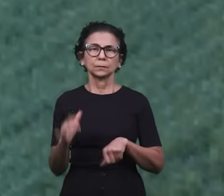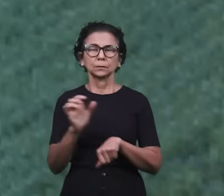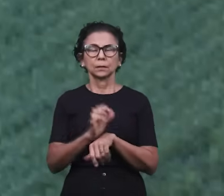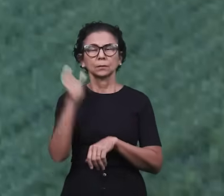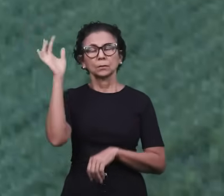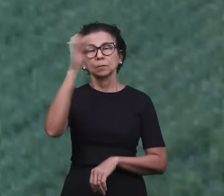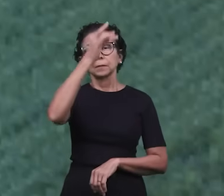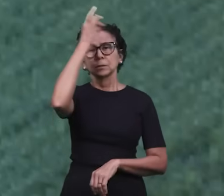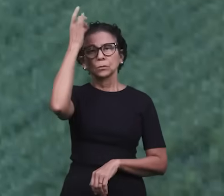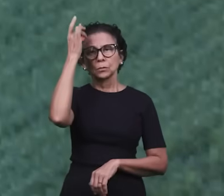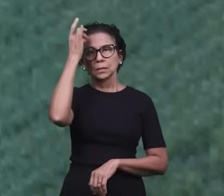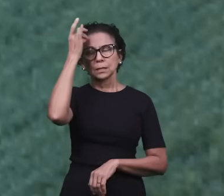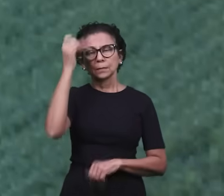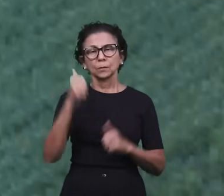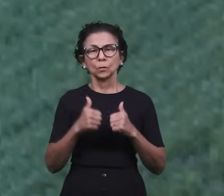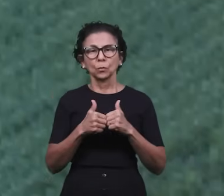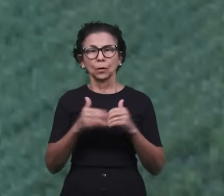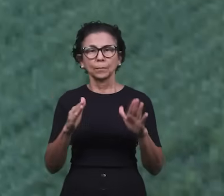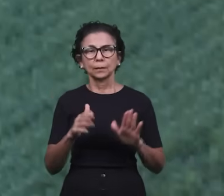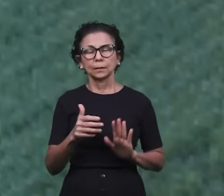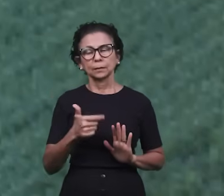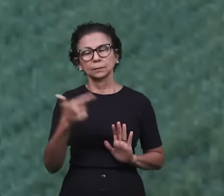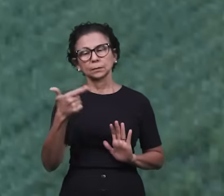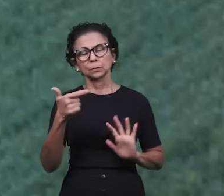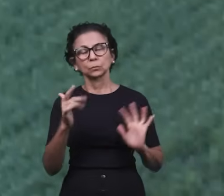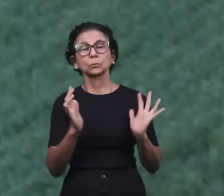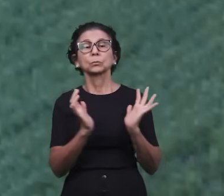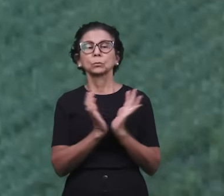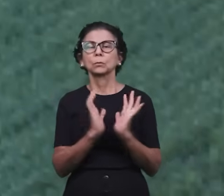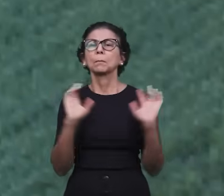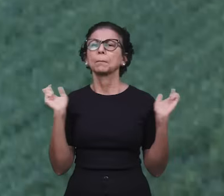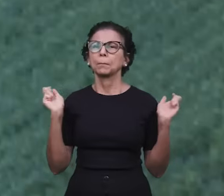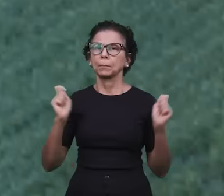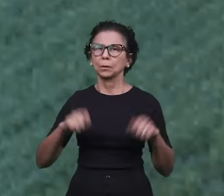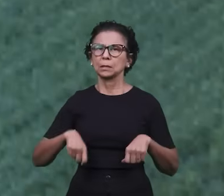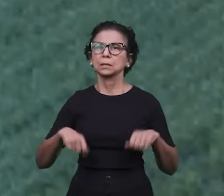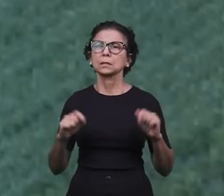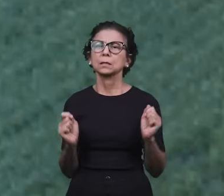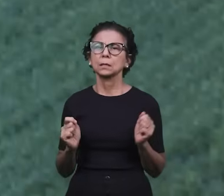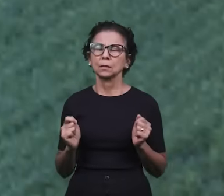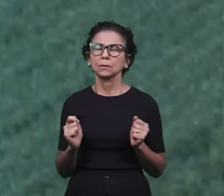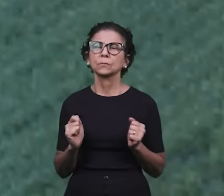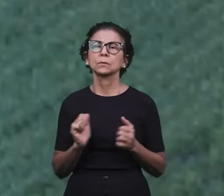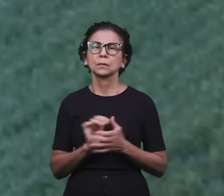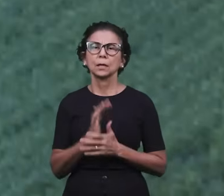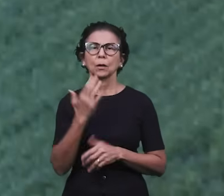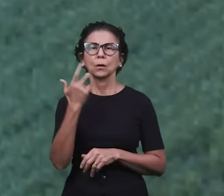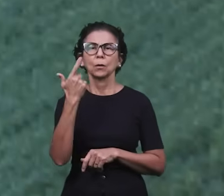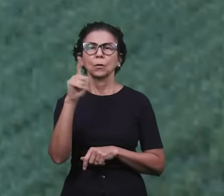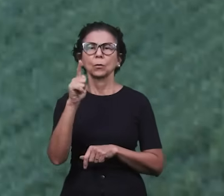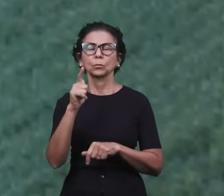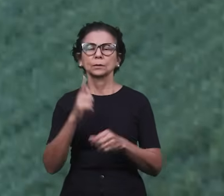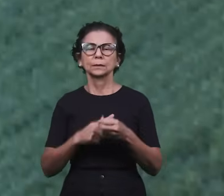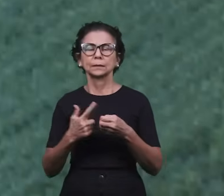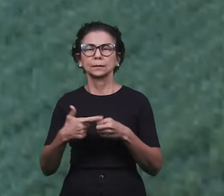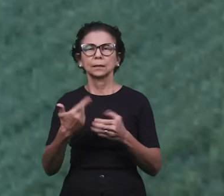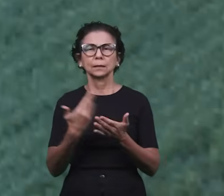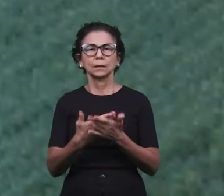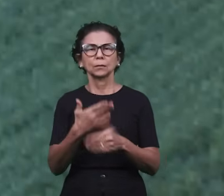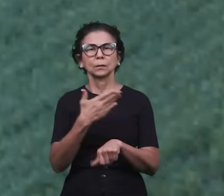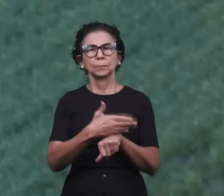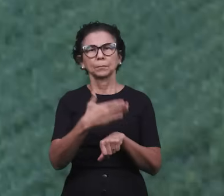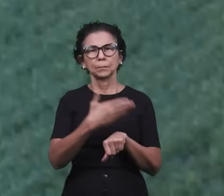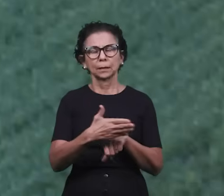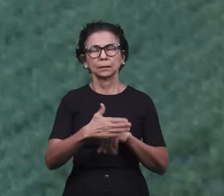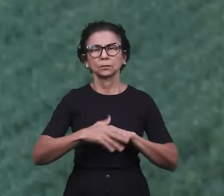né? Então vamos dar início falando sobre a faxineira, né? Ela nasce quando a abelha nasce, assim que ela